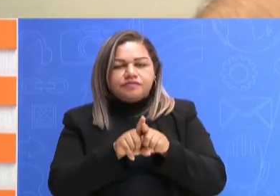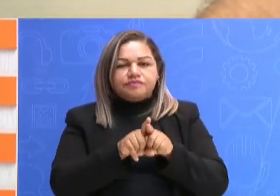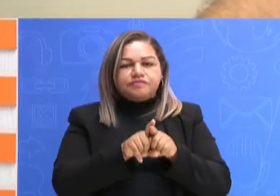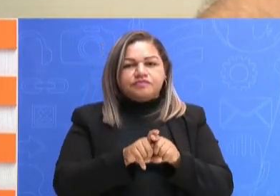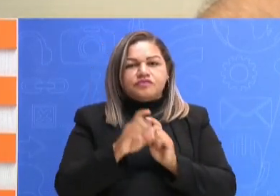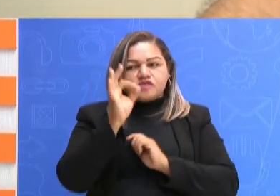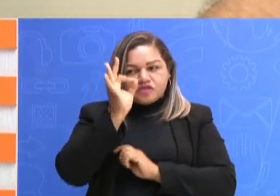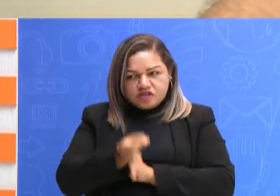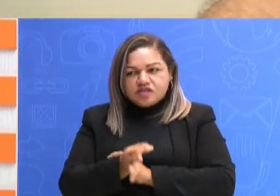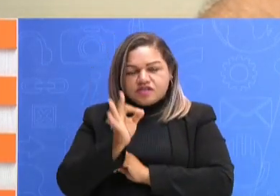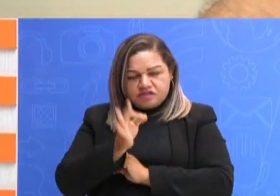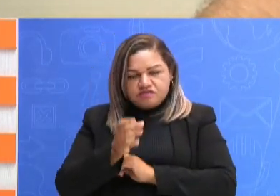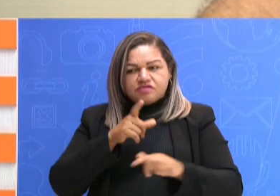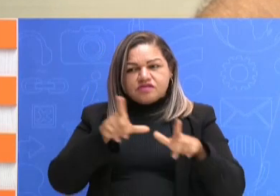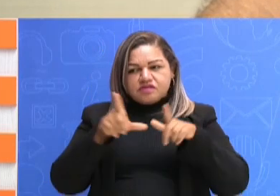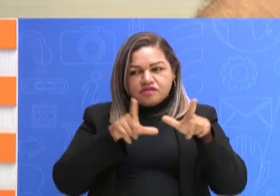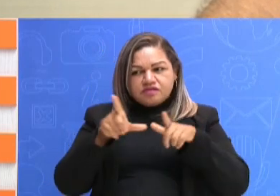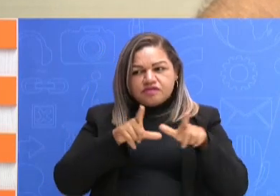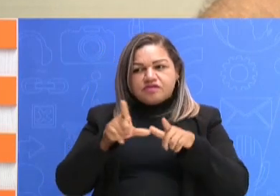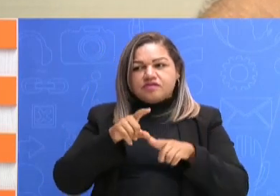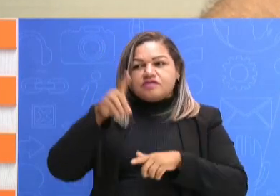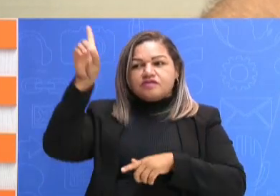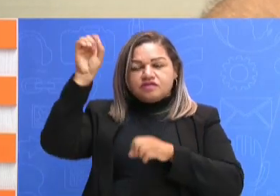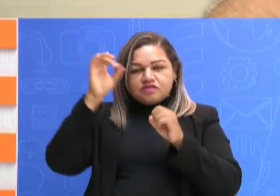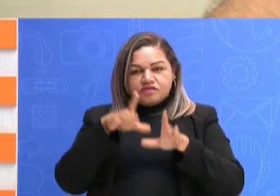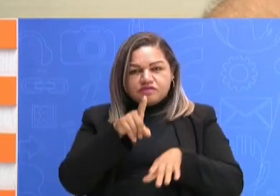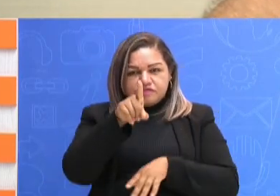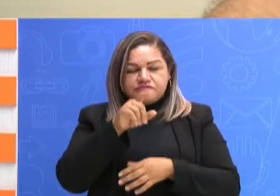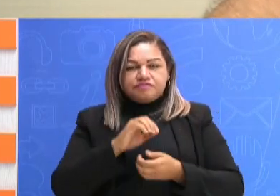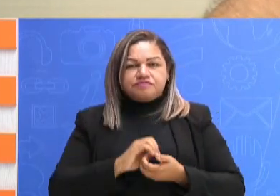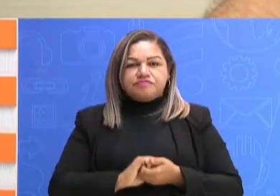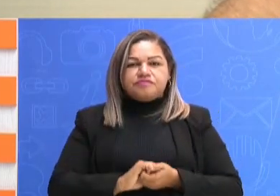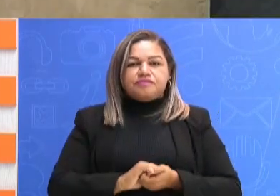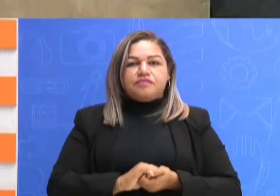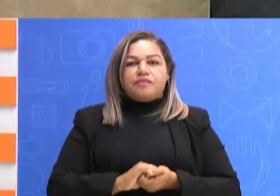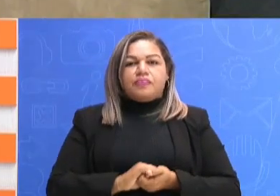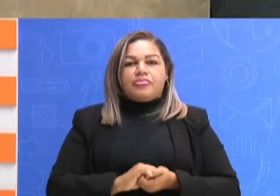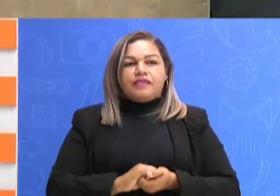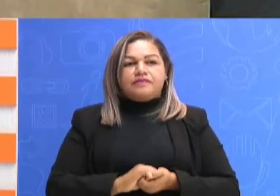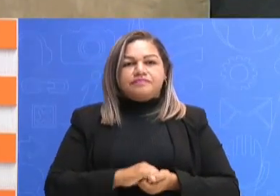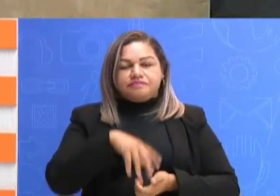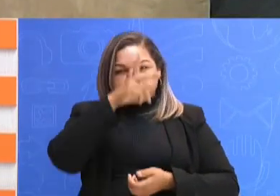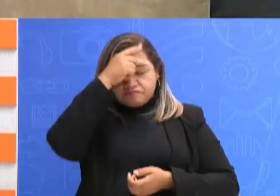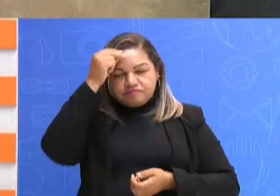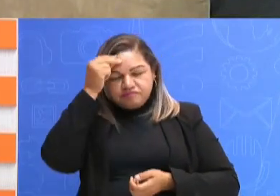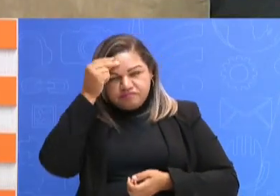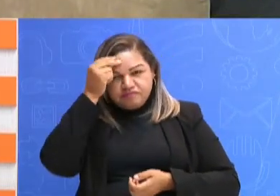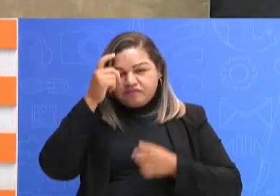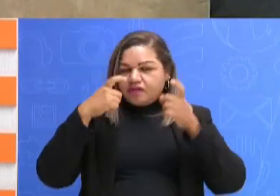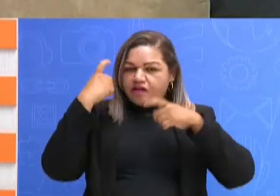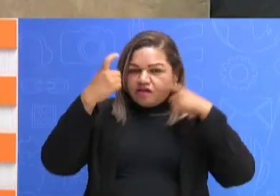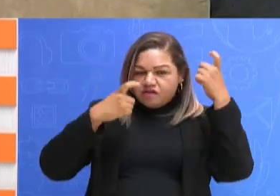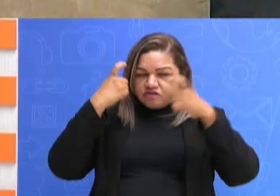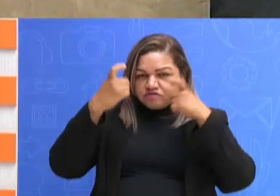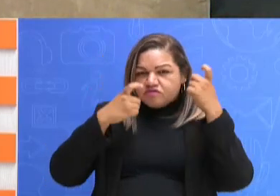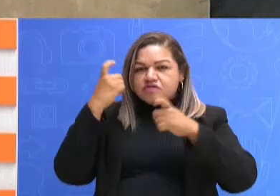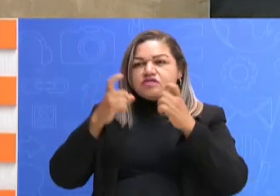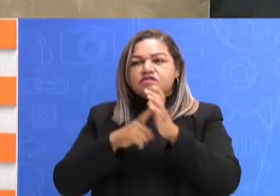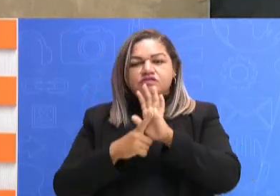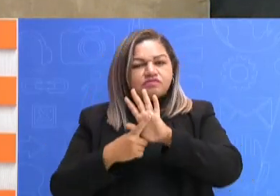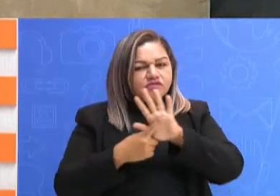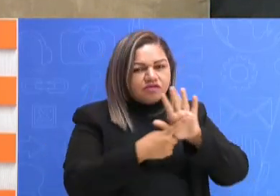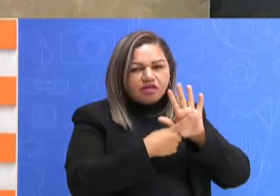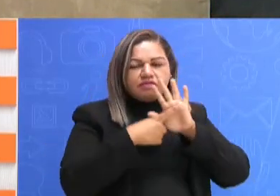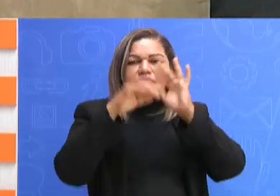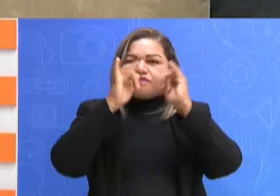o tráfego. Tenha certeza que nós vamos trabalhar assim, Pedro. Que Deus abençoe você. Com certeza, prefeito. Não se preocupe não, que a gente vai fazer essa cobertura,